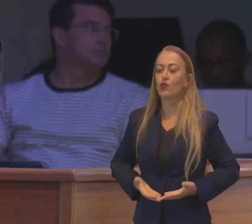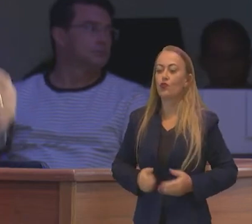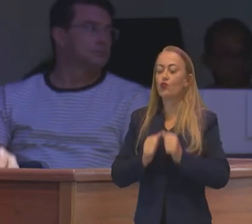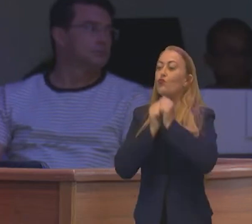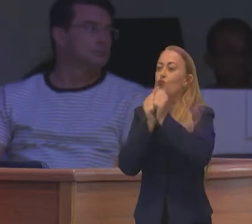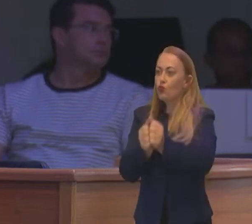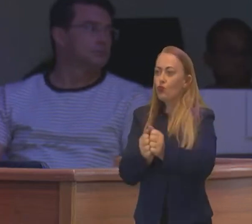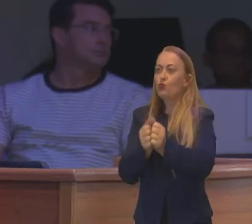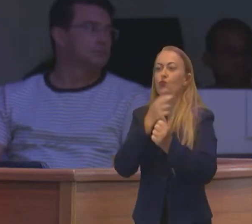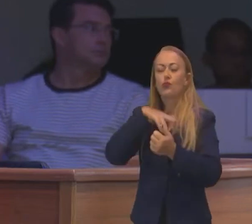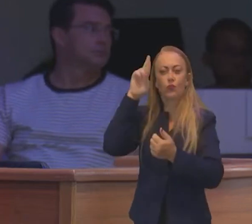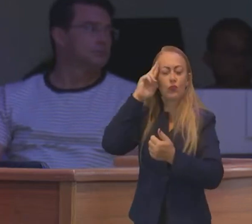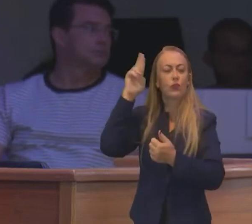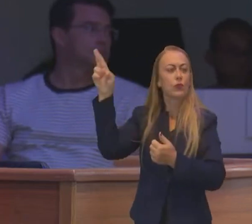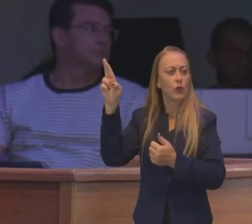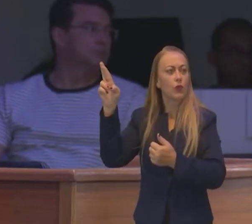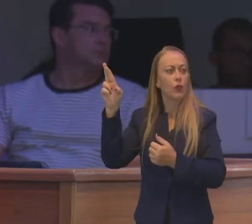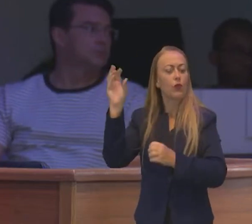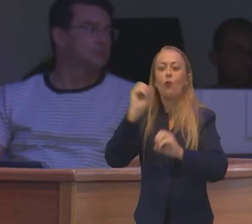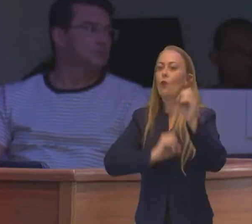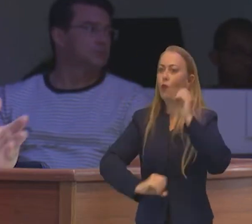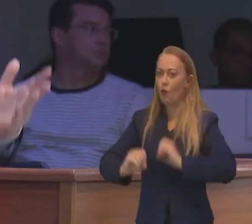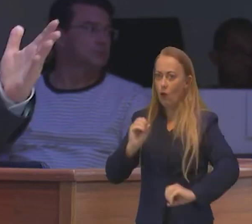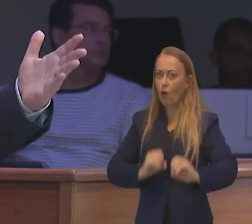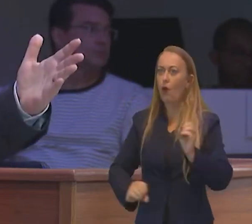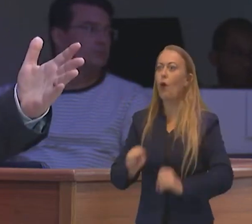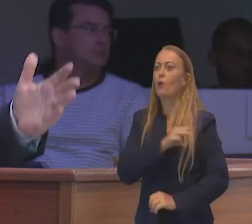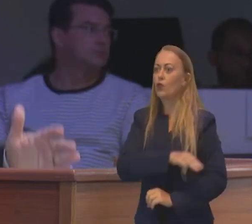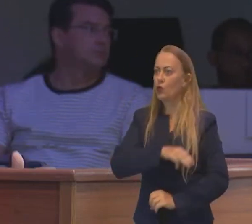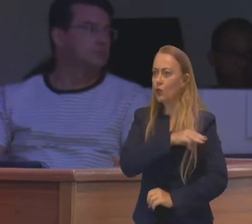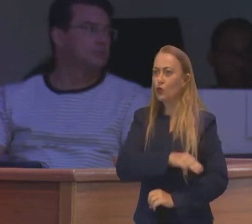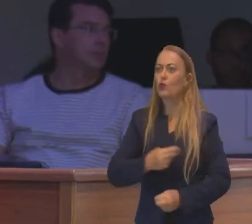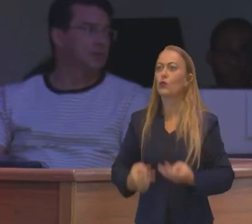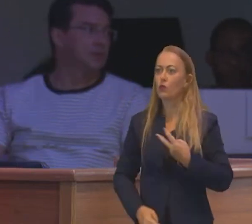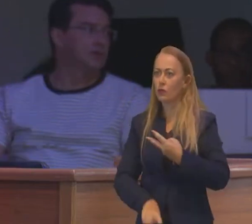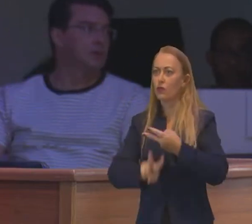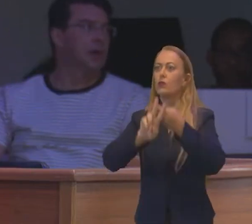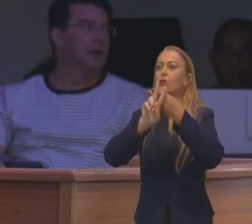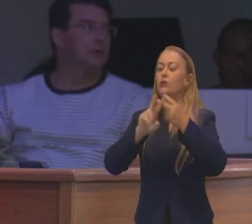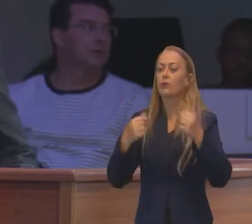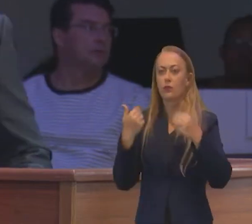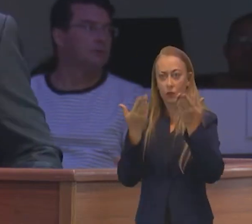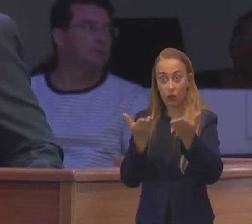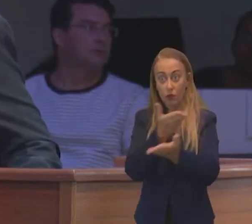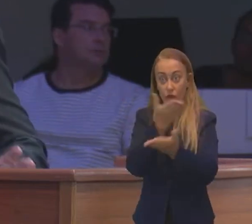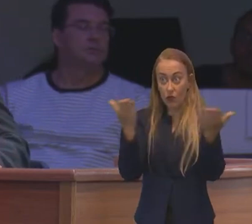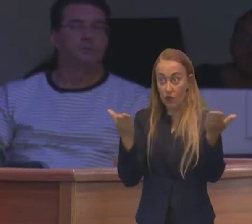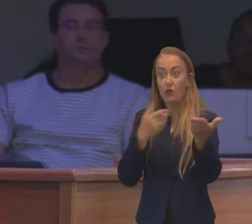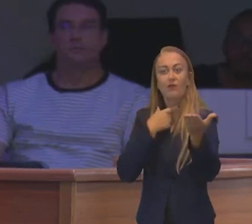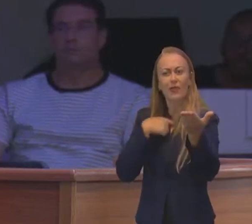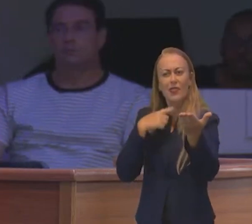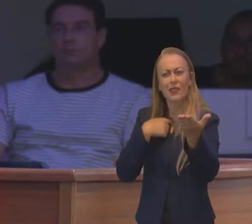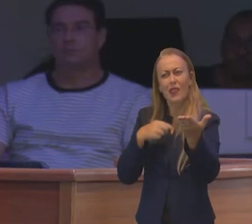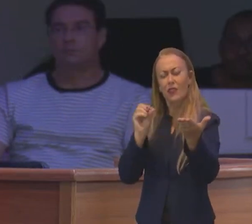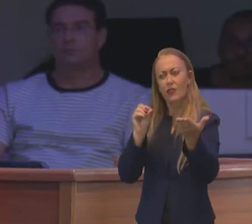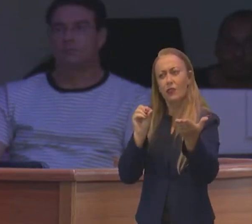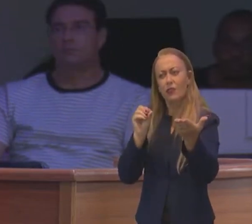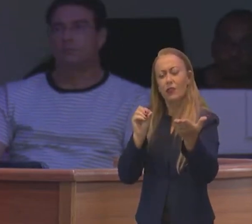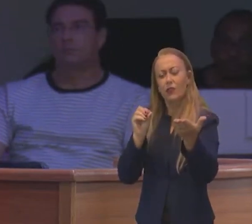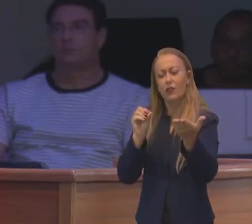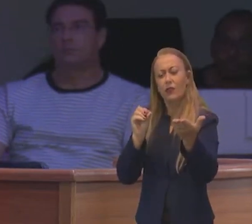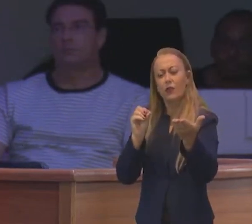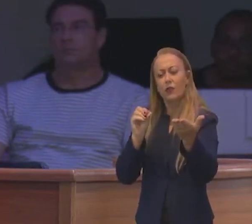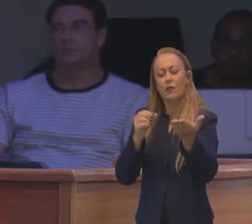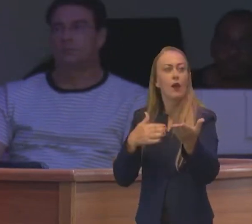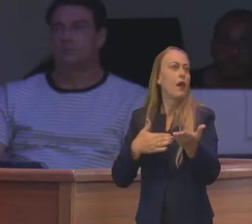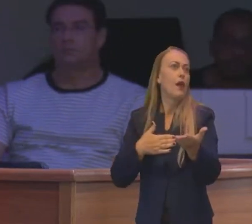diante do Senhor, para a obra do missionário, a obra de missões, e talvez você esteja falando assim, pensando assim, pastor Dário,